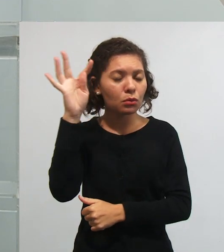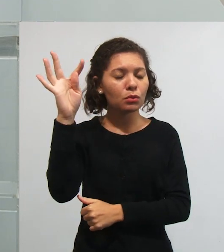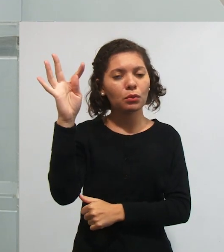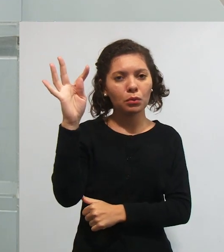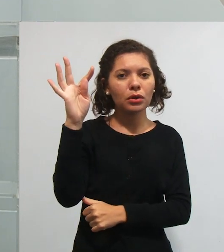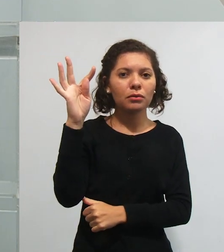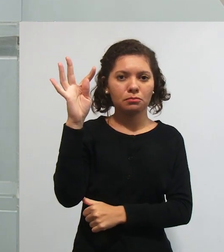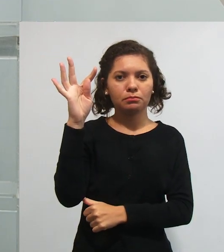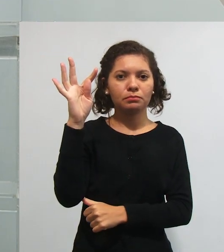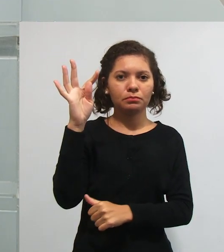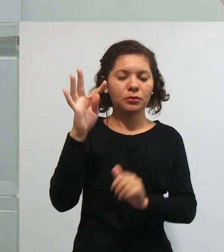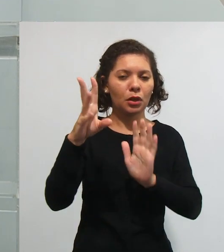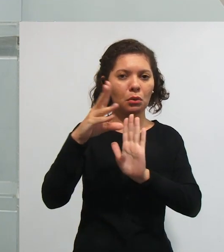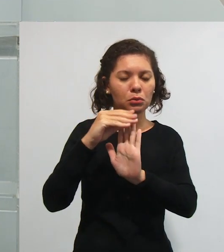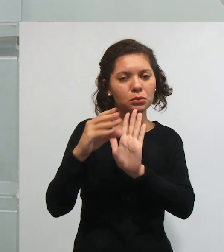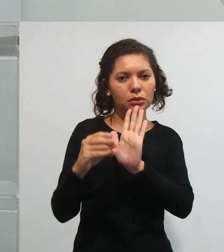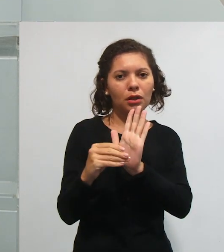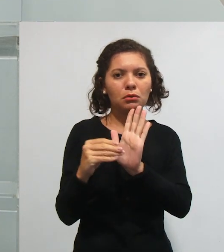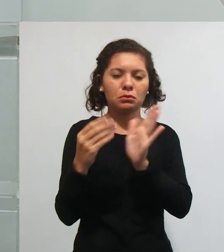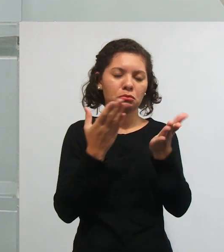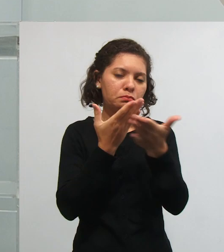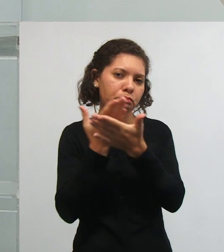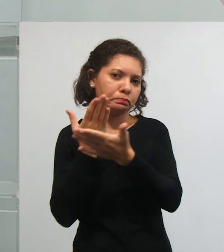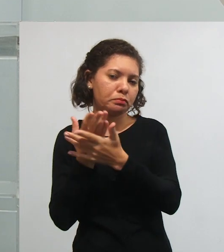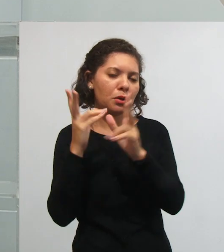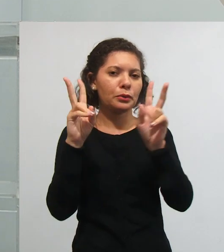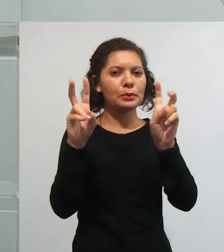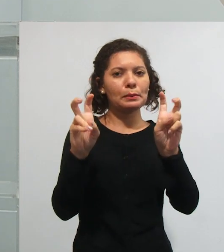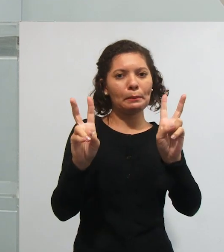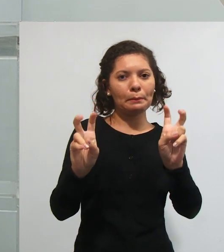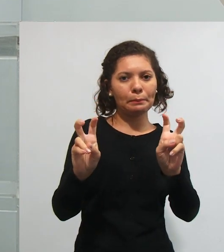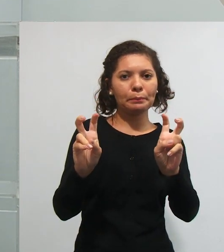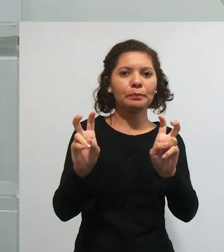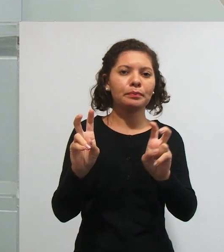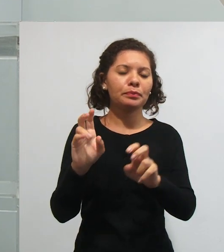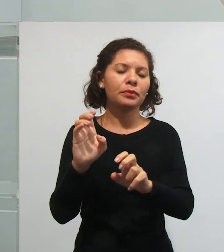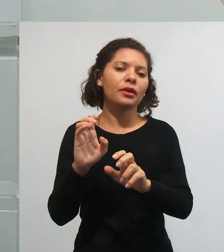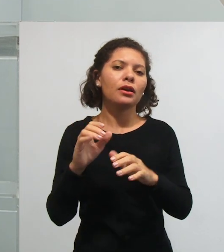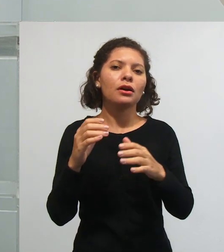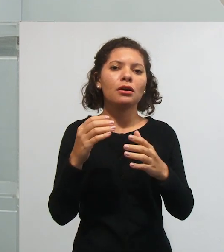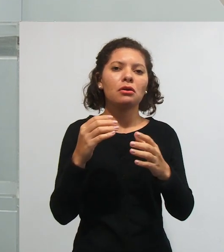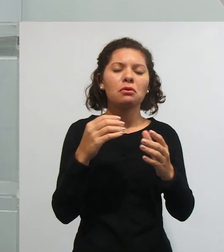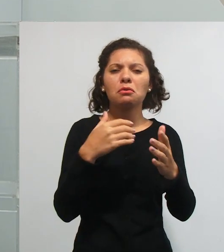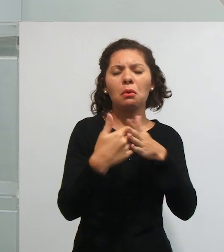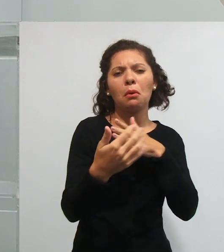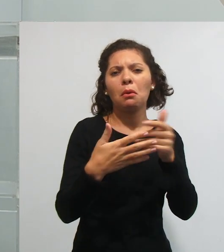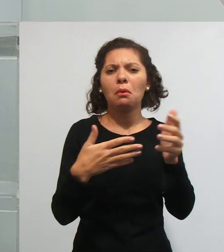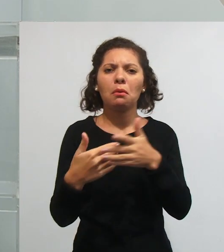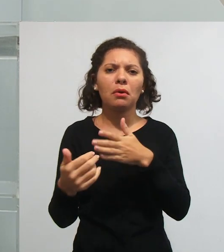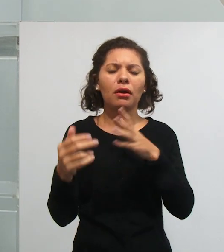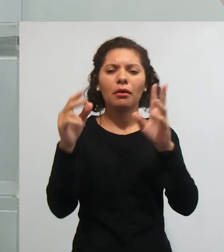pressupostos que estão sendo estudados. Tanto os pressupostos epistemológicos, quanto os pressupostos